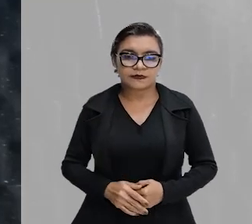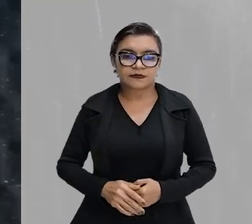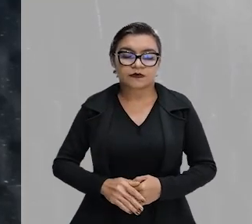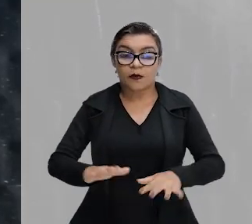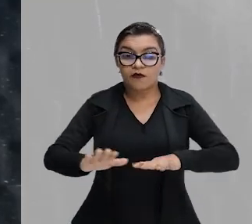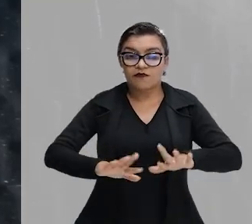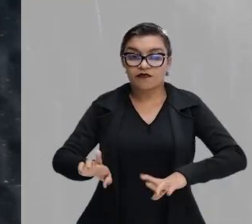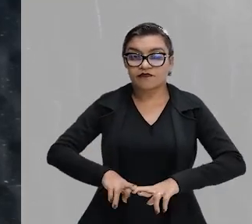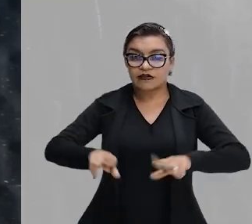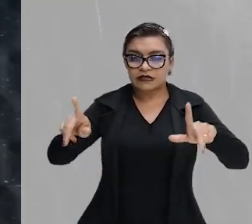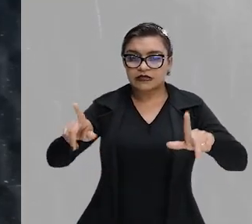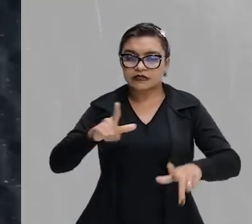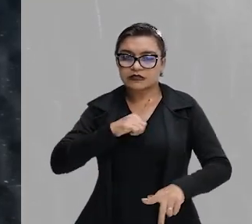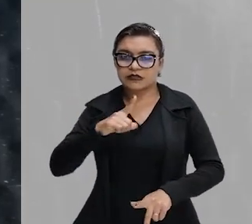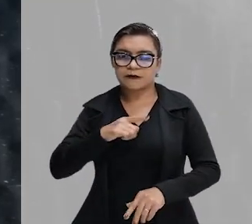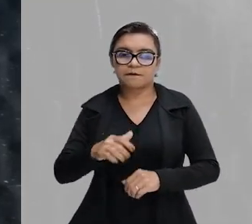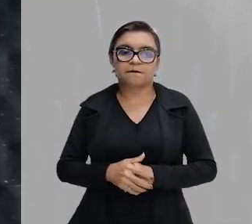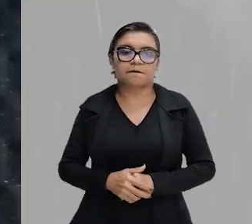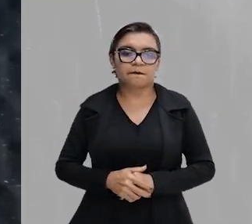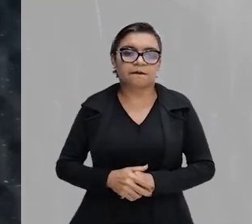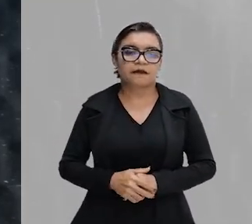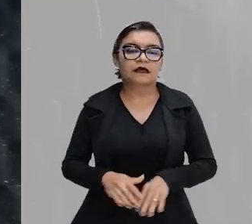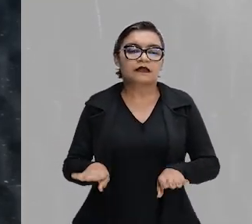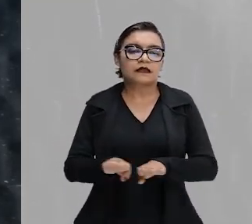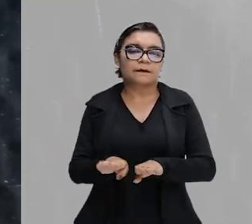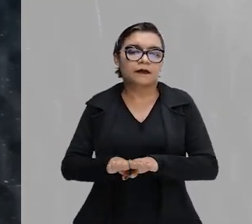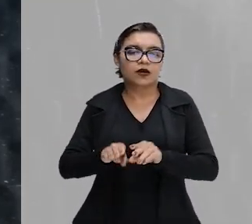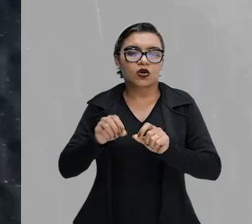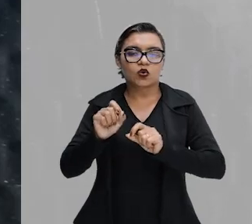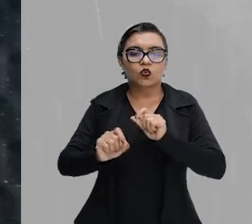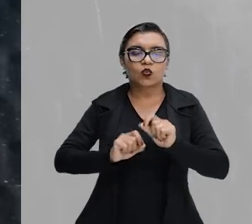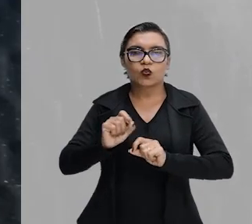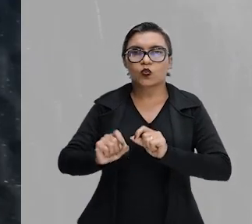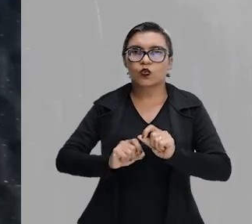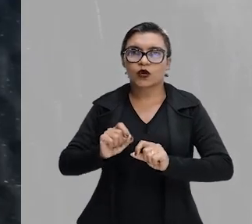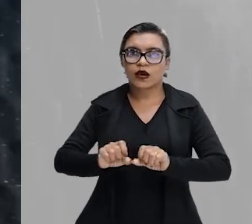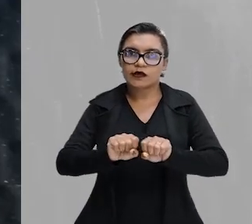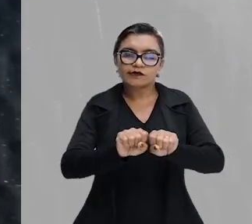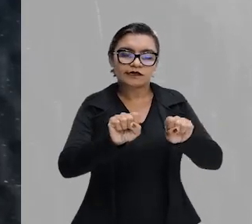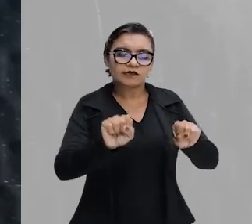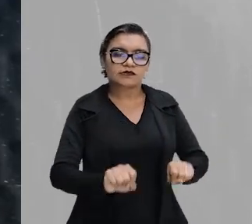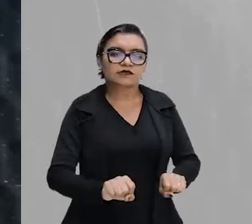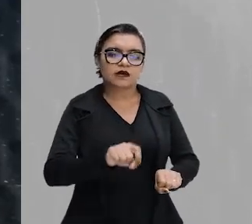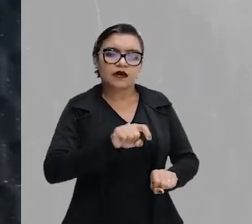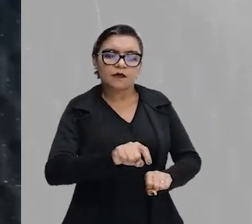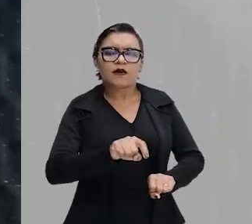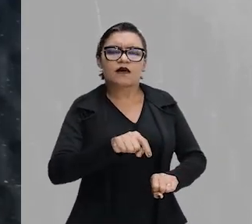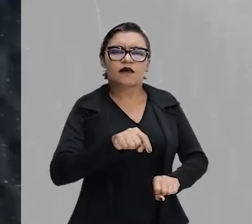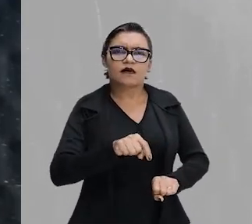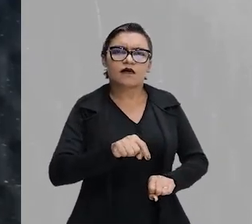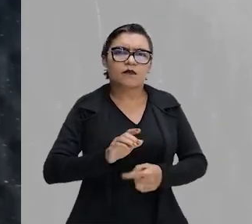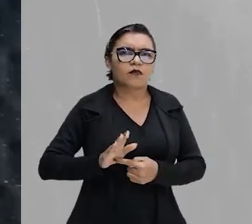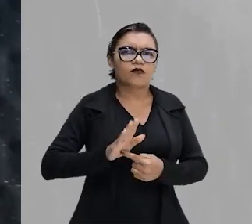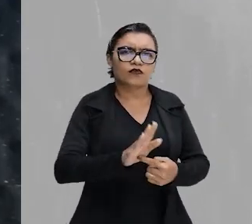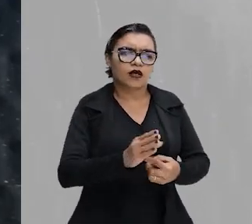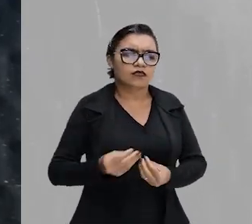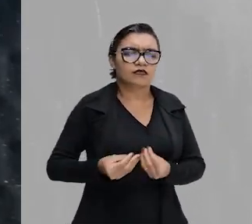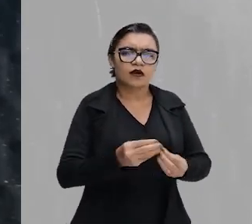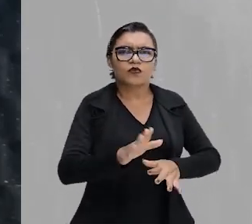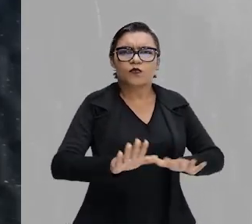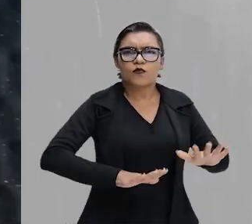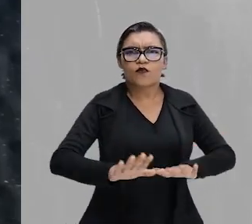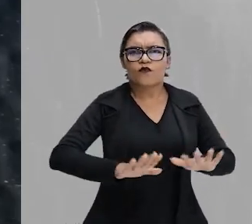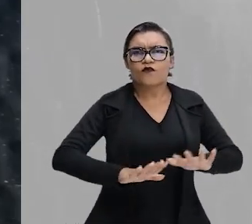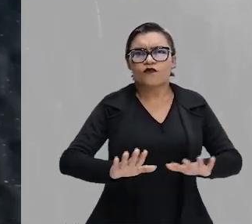ok? Então foi dado a este sistema, a esse movimento desses planetas,